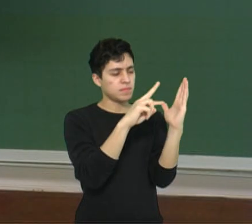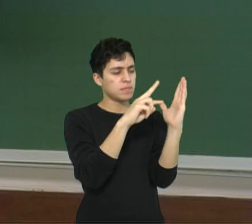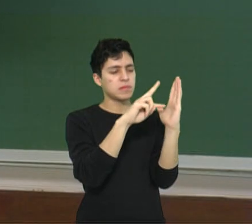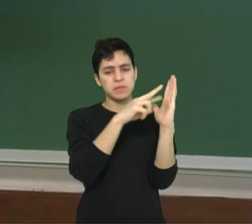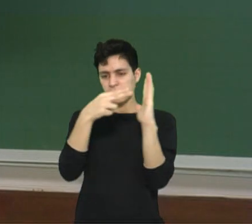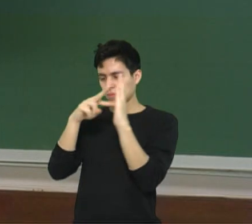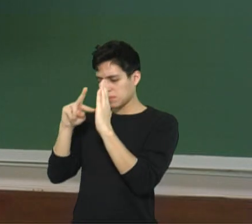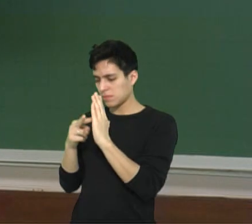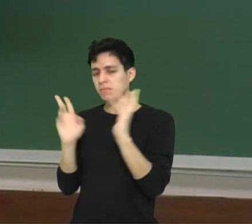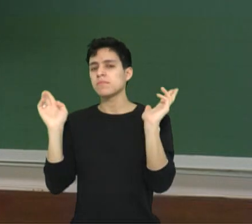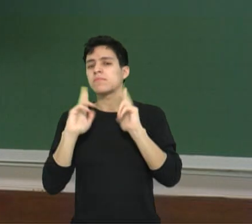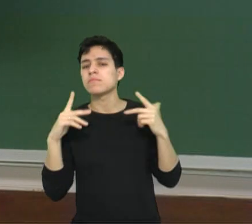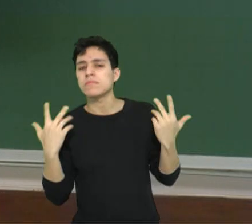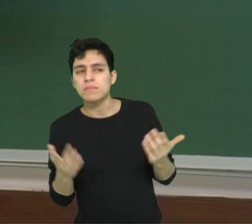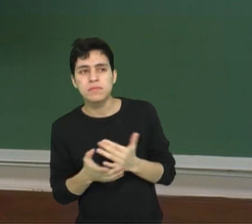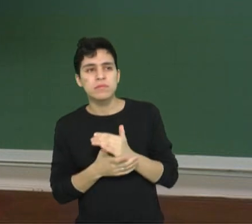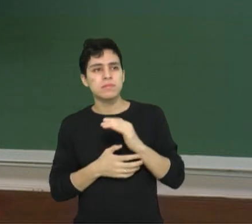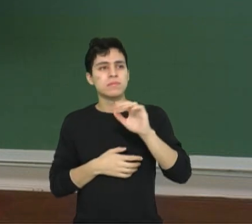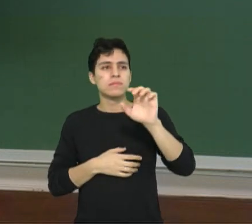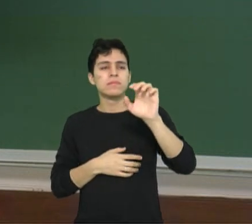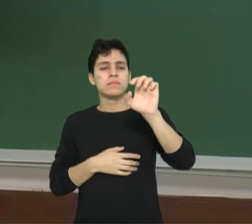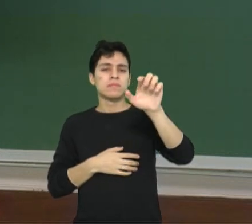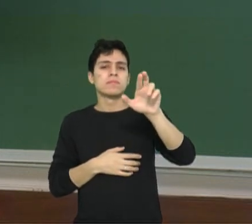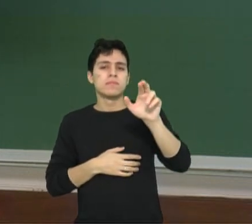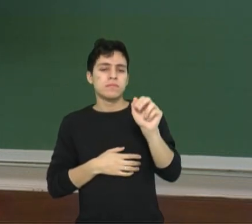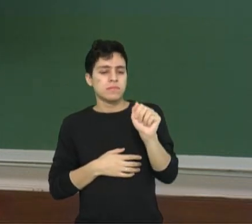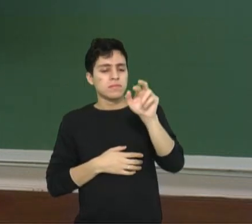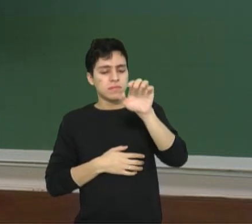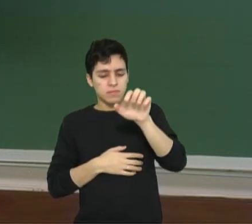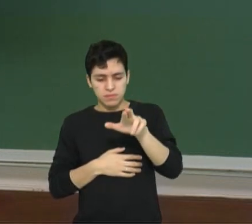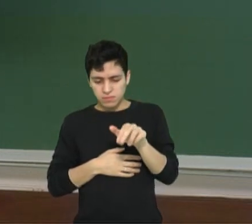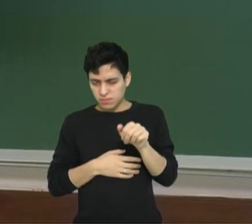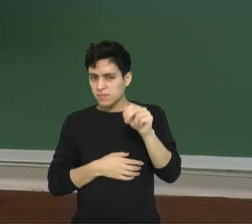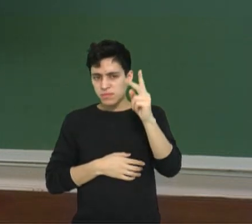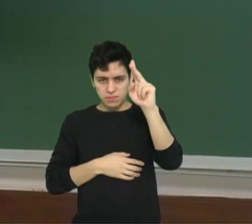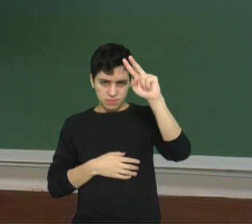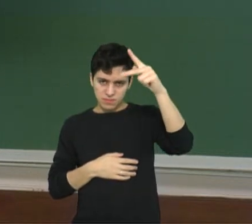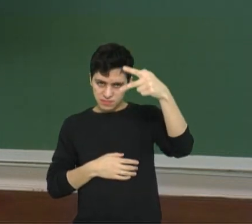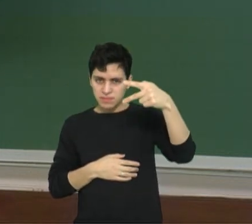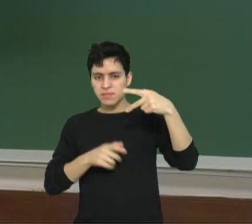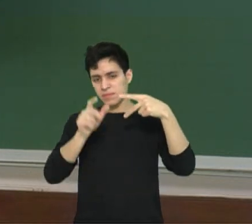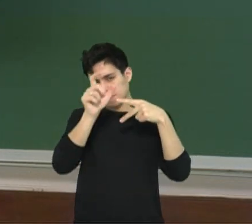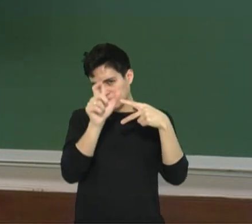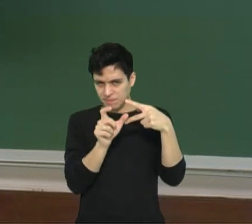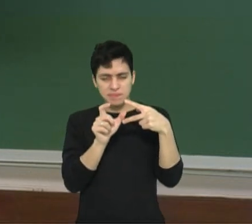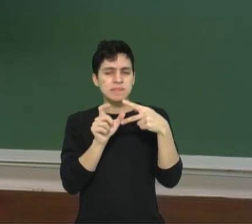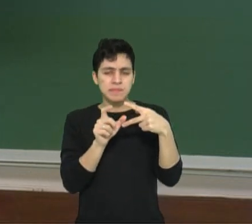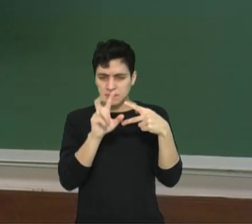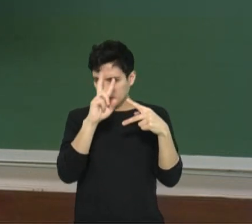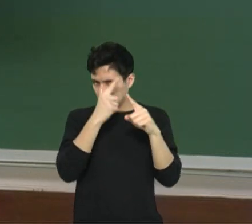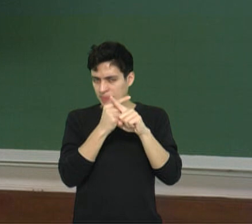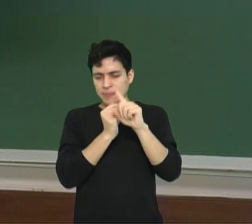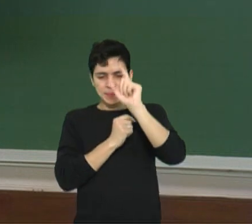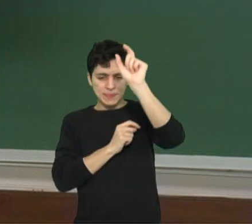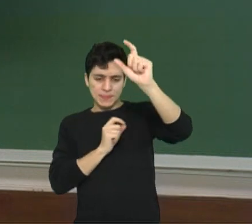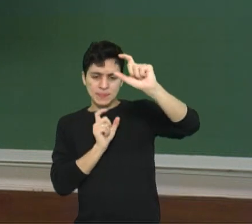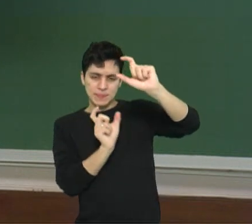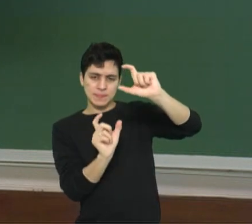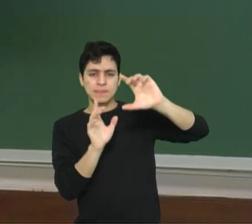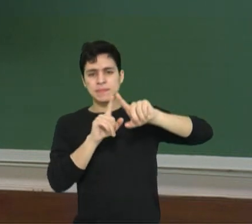Letra B, convencer a respeito de um tema. Letra C, informar sobre um fato ocorrido. Pode